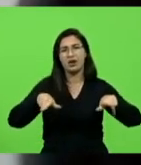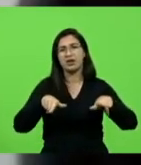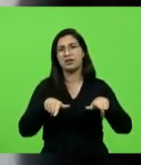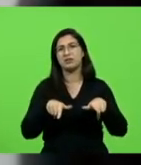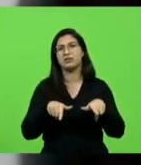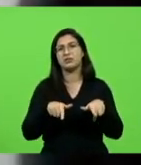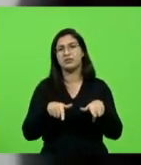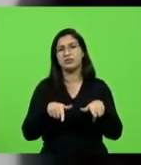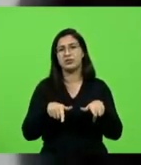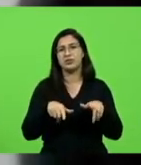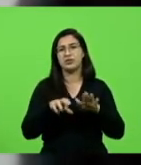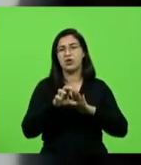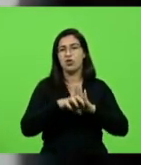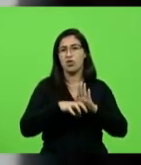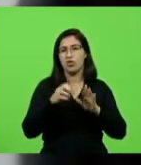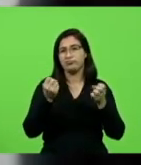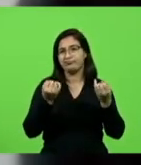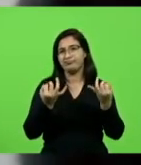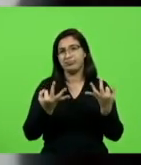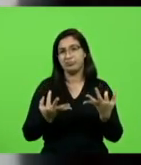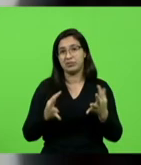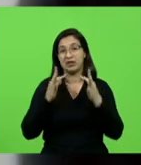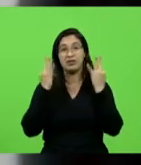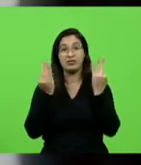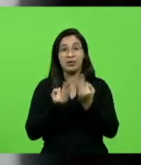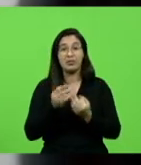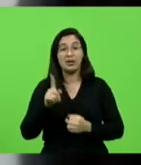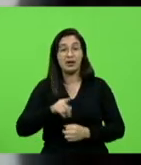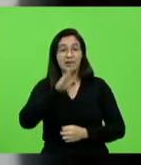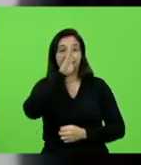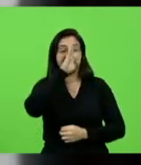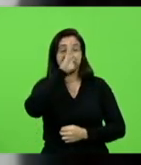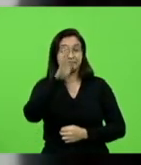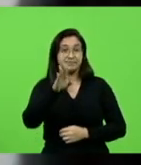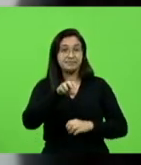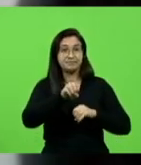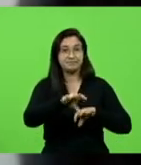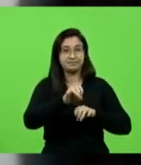dão à família a primazia na educação dos filhos.